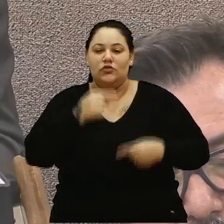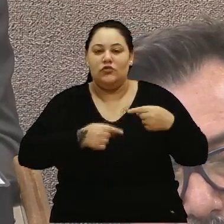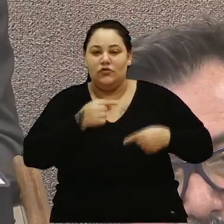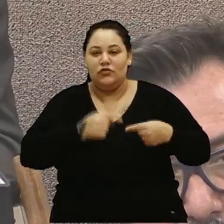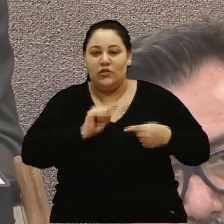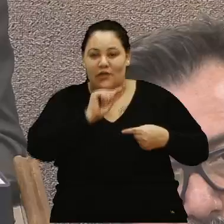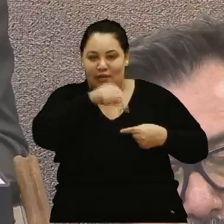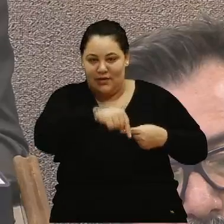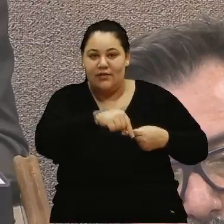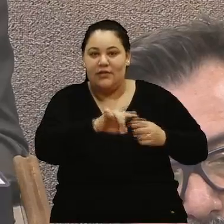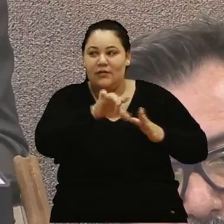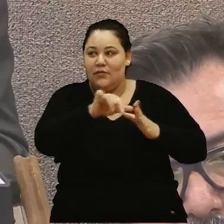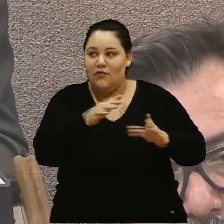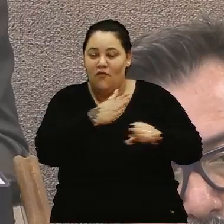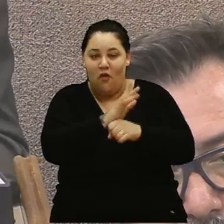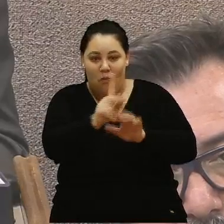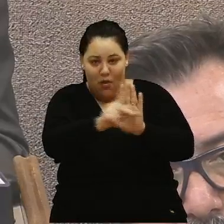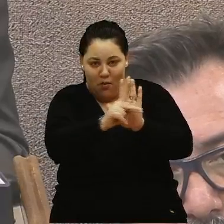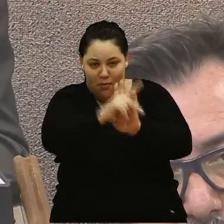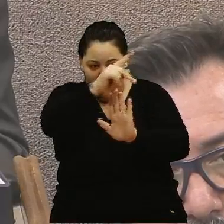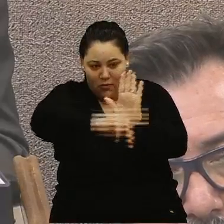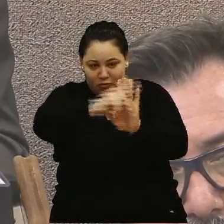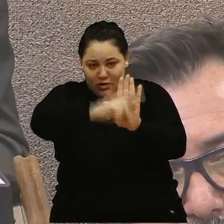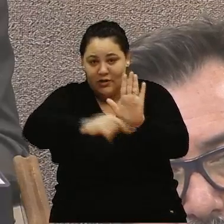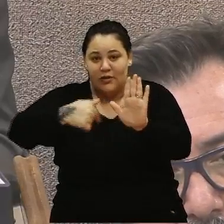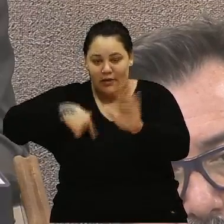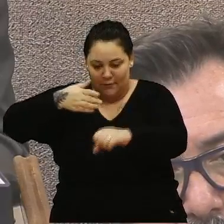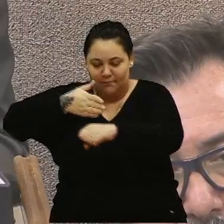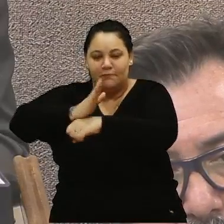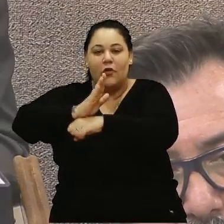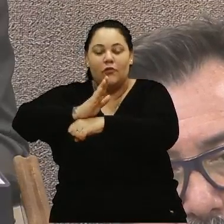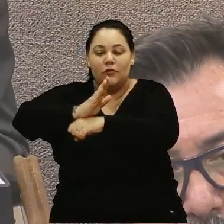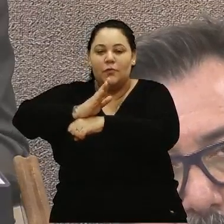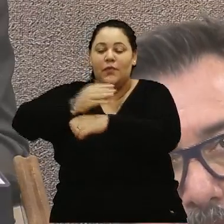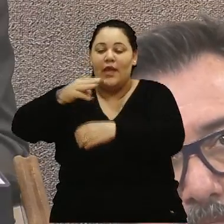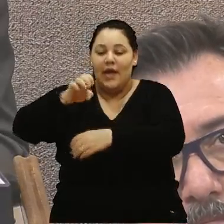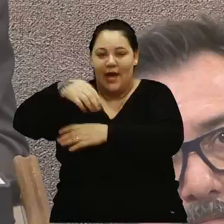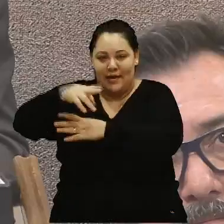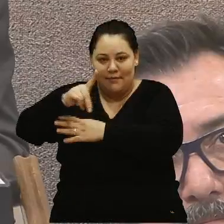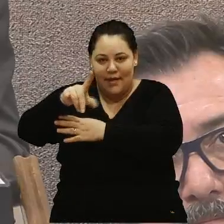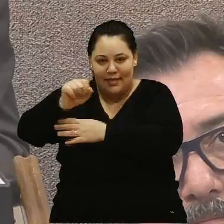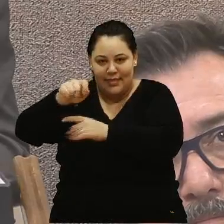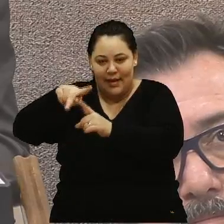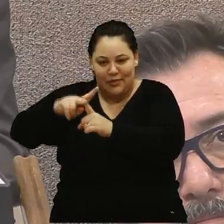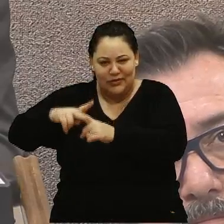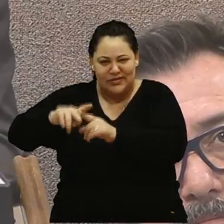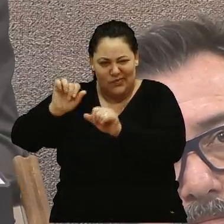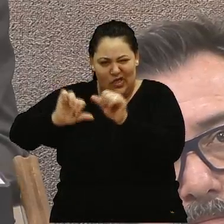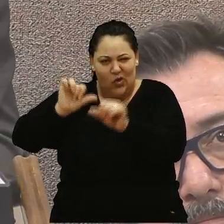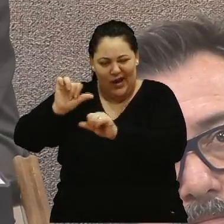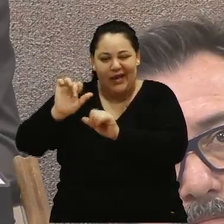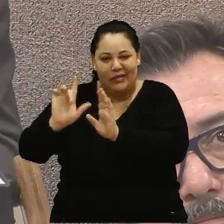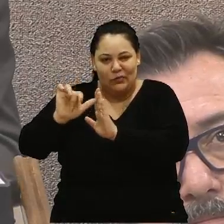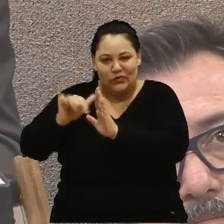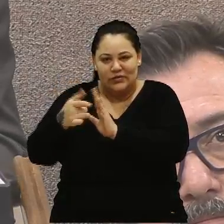depois votarei favorável ao projeto e votarei favorável à emenda retificativa. O governo fez uma análise